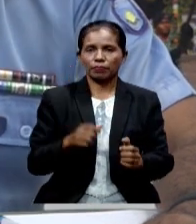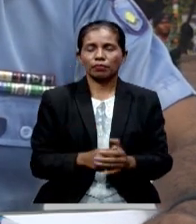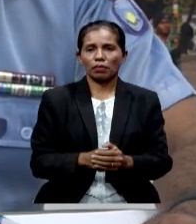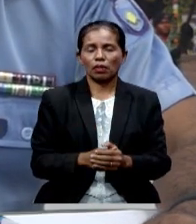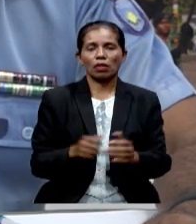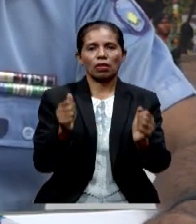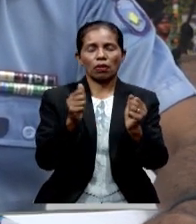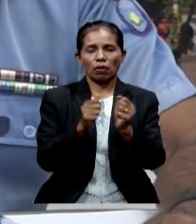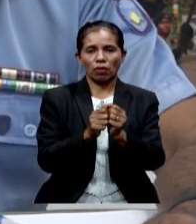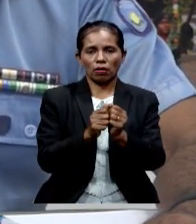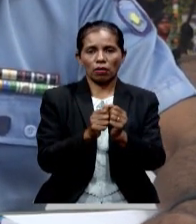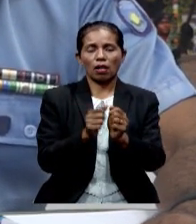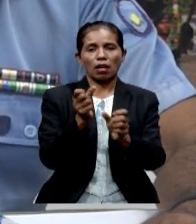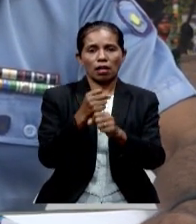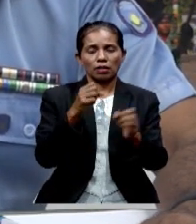nebeho evidência